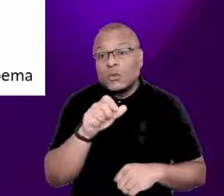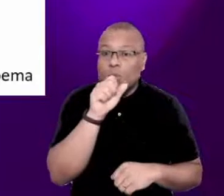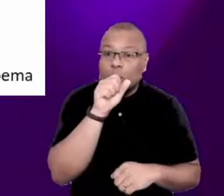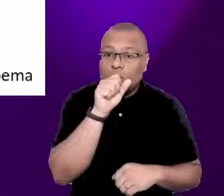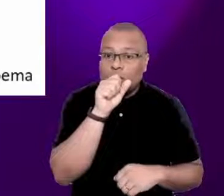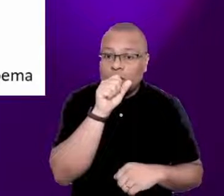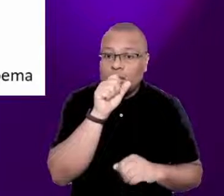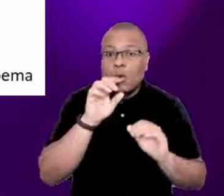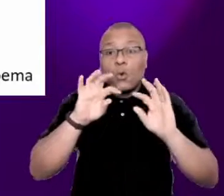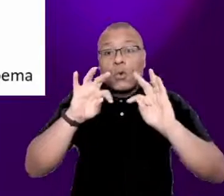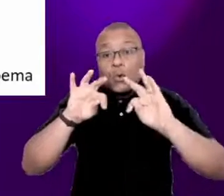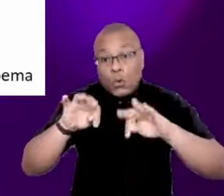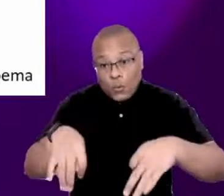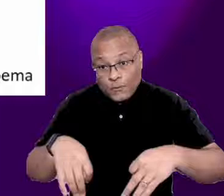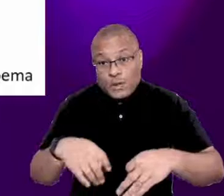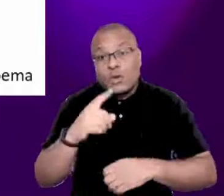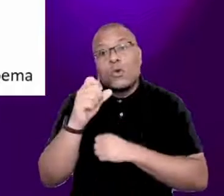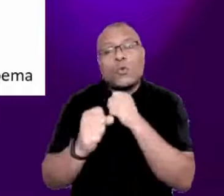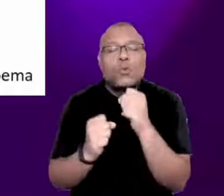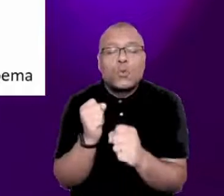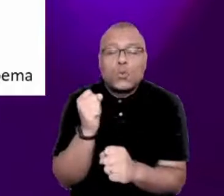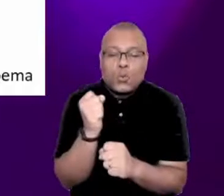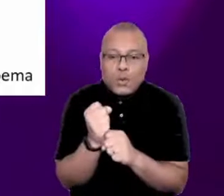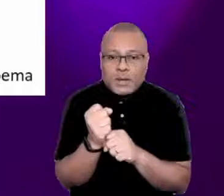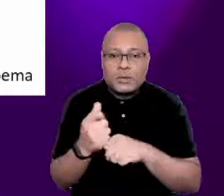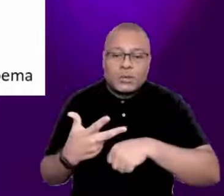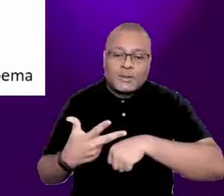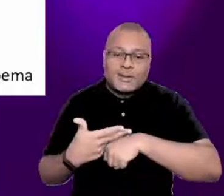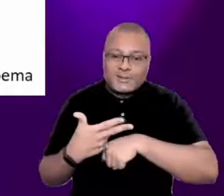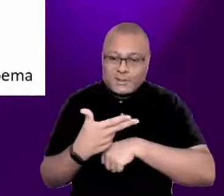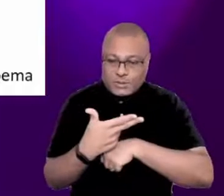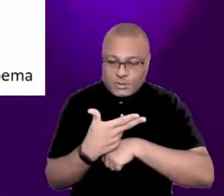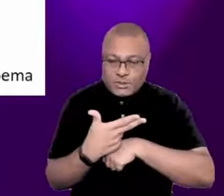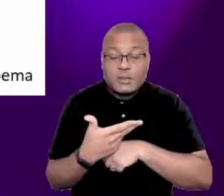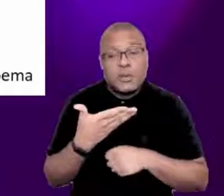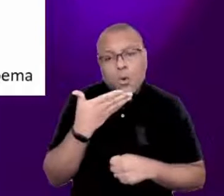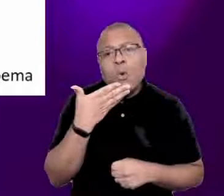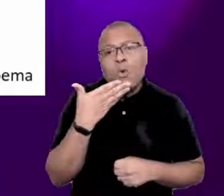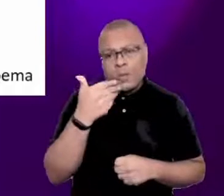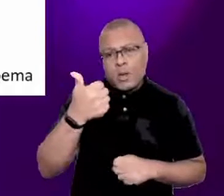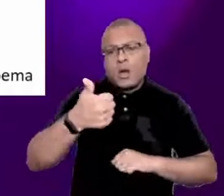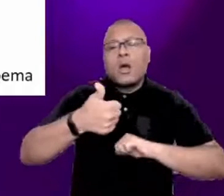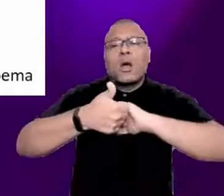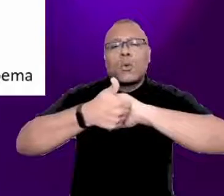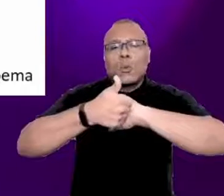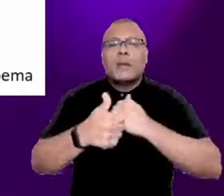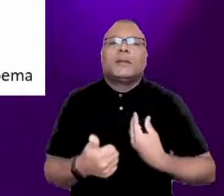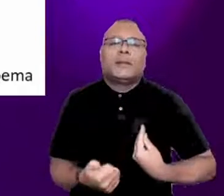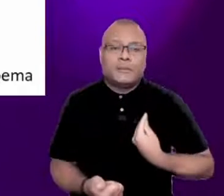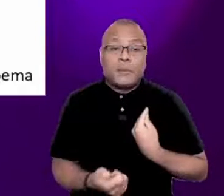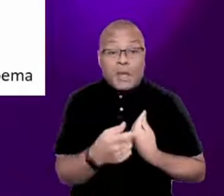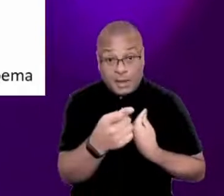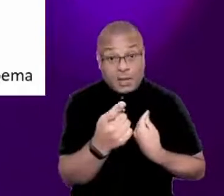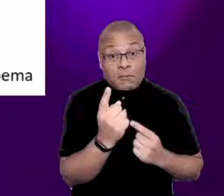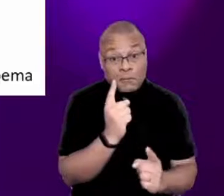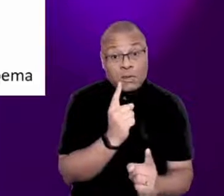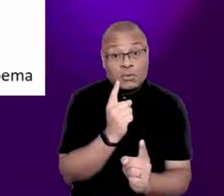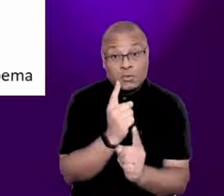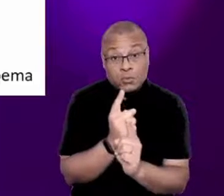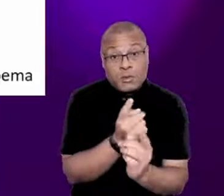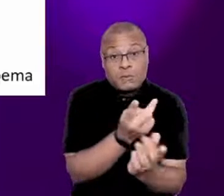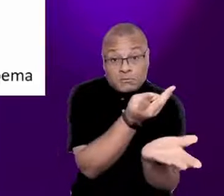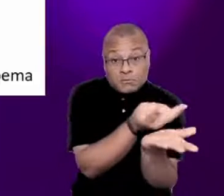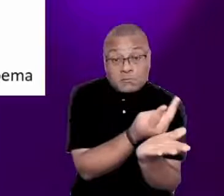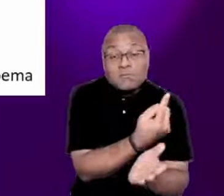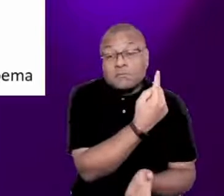o pós-operatório, depois de 1 ano de procedimento. Então, a gente tem melhora da qualidade de vida. É isso que a gente quer enxergar para os nossos pacientes,